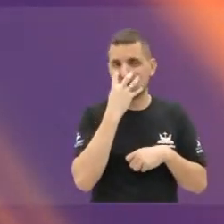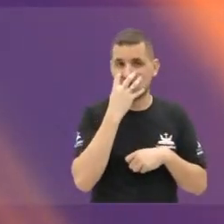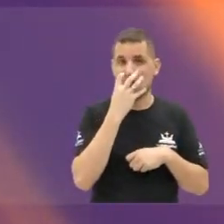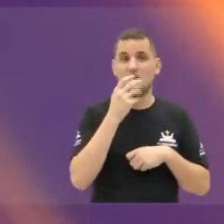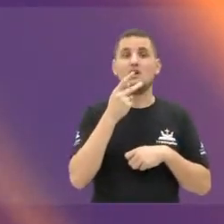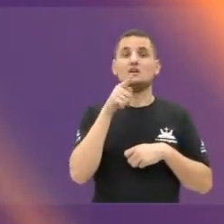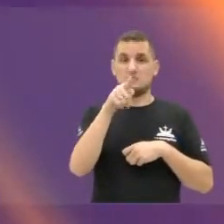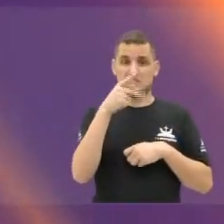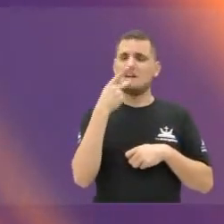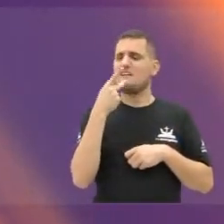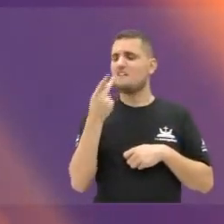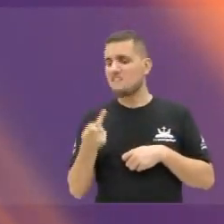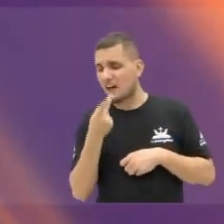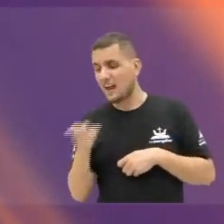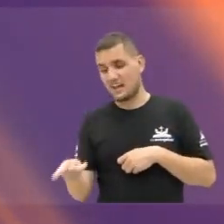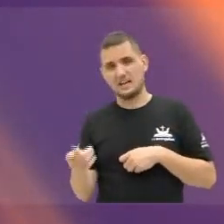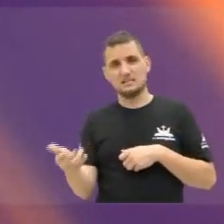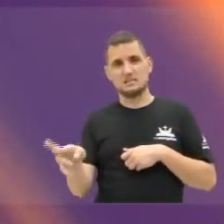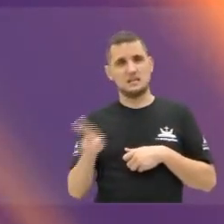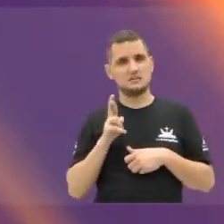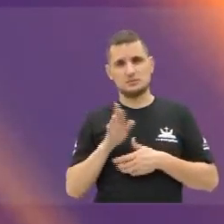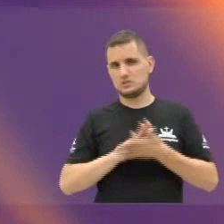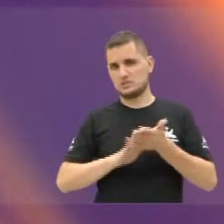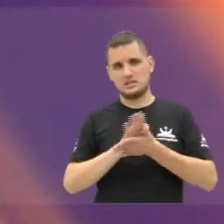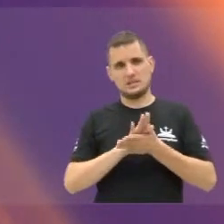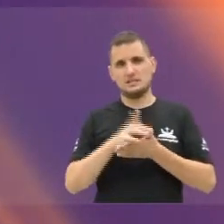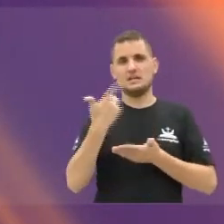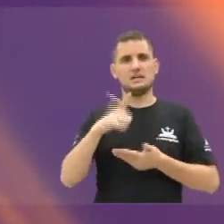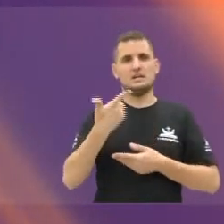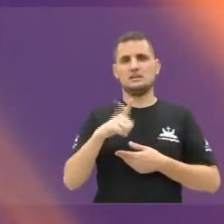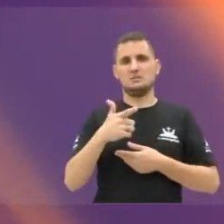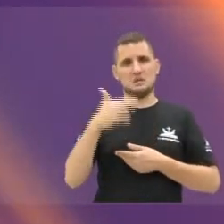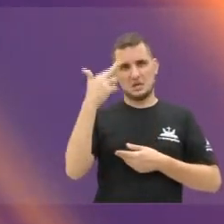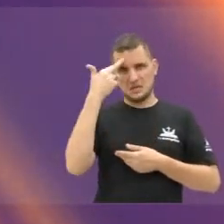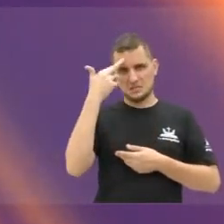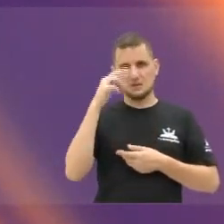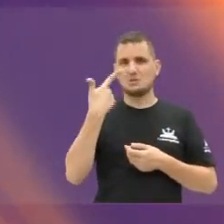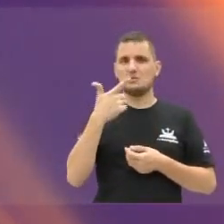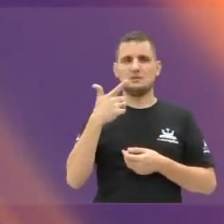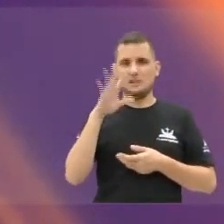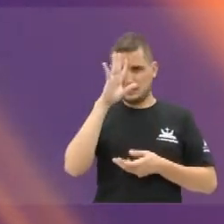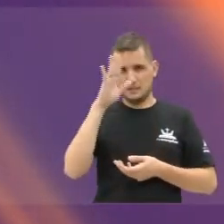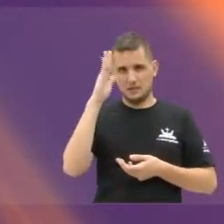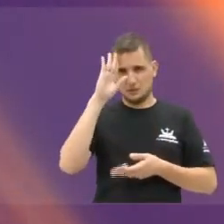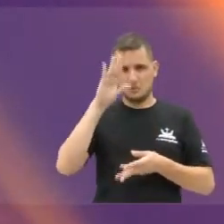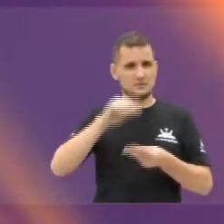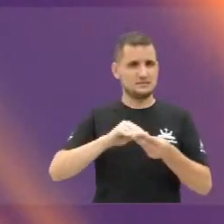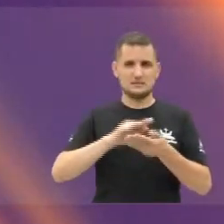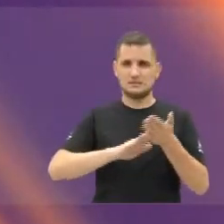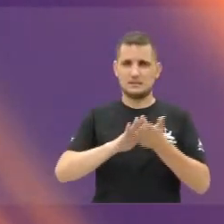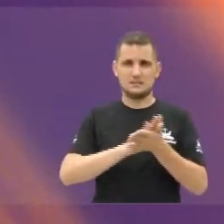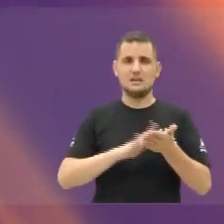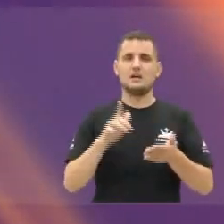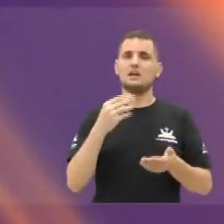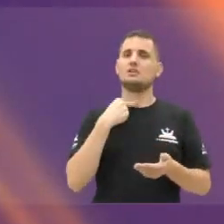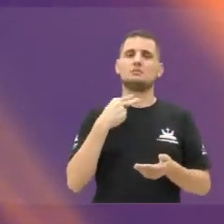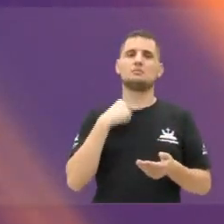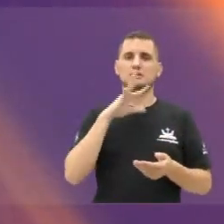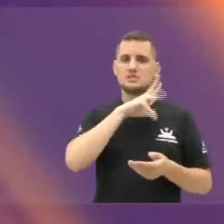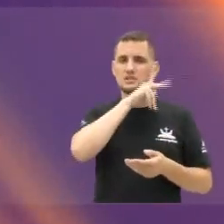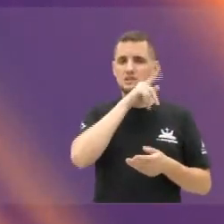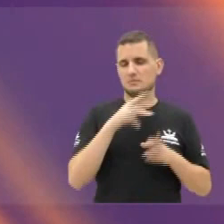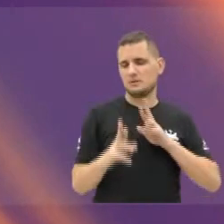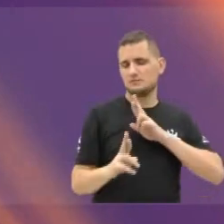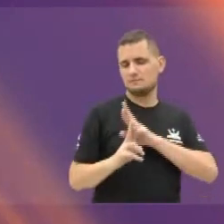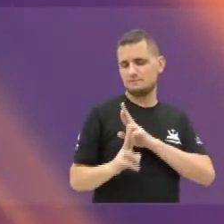eles não falam nada com você. Eles não têm razão, eles não têm entendimento. Não, não é possível ter relacionamento profundo com animais. Deus